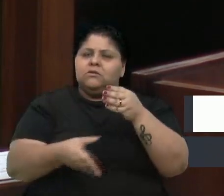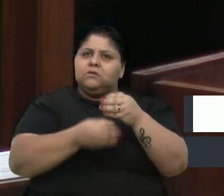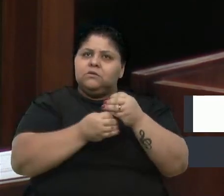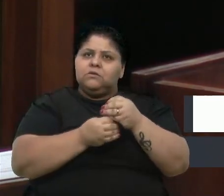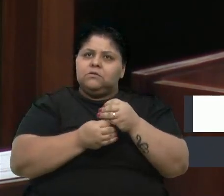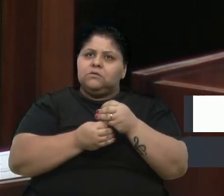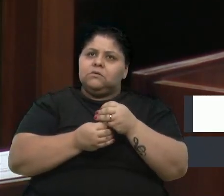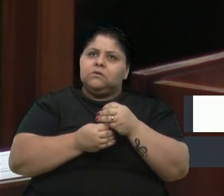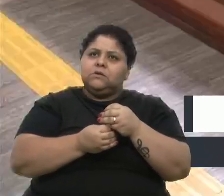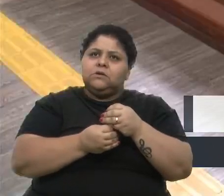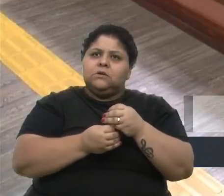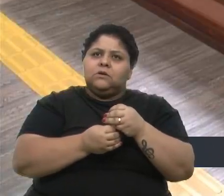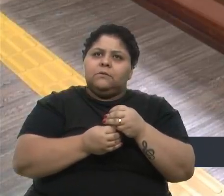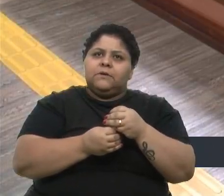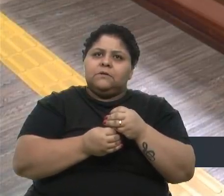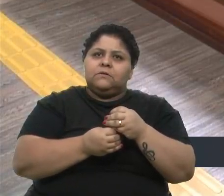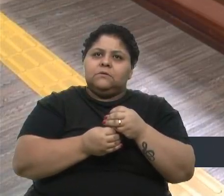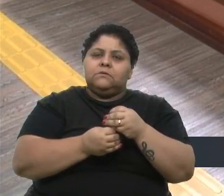Meneguzzi.